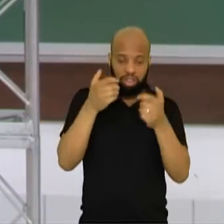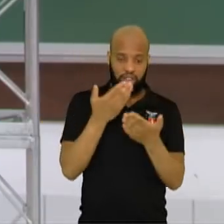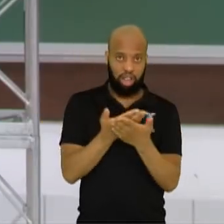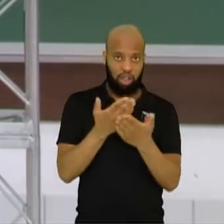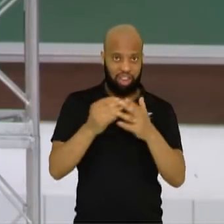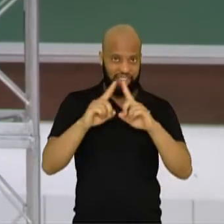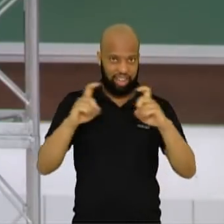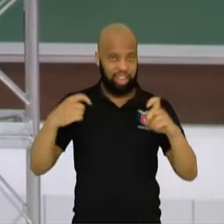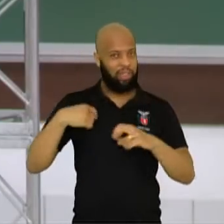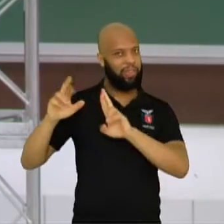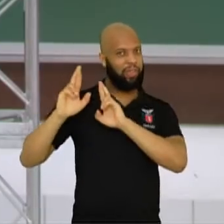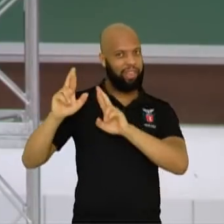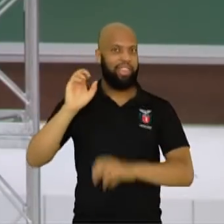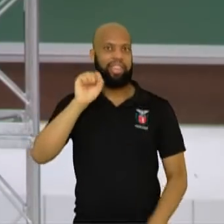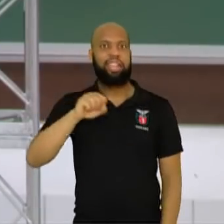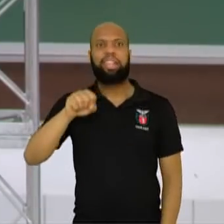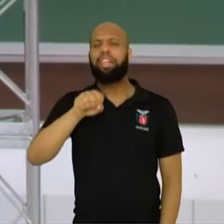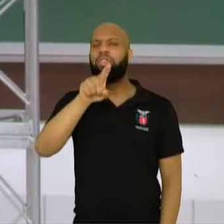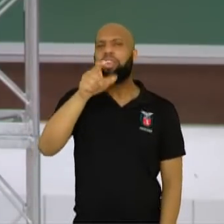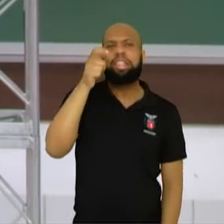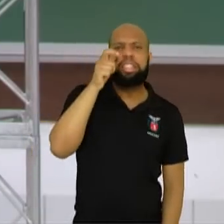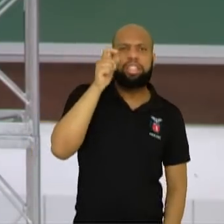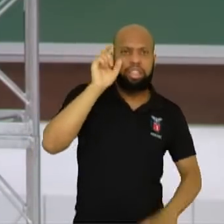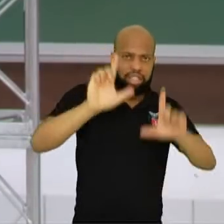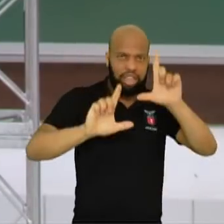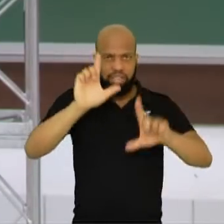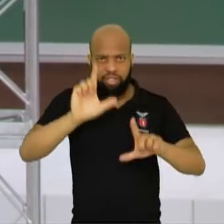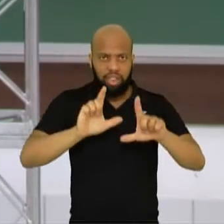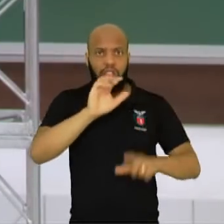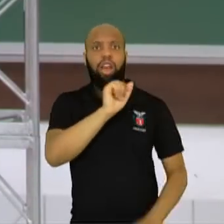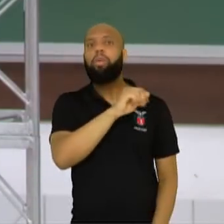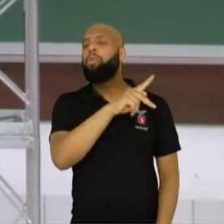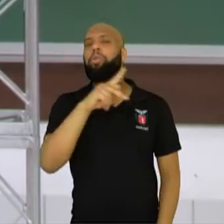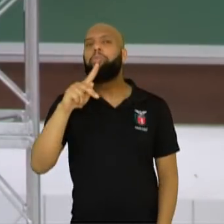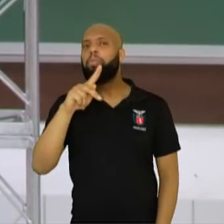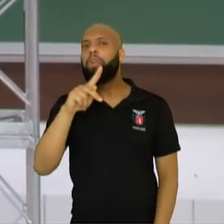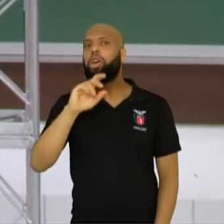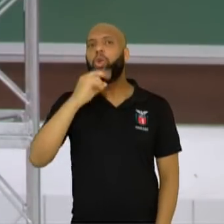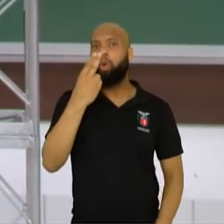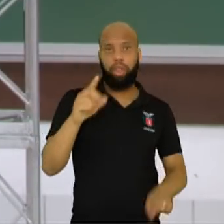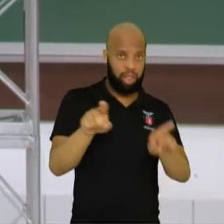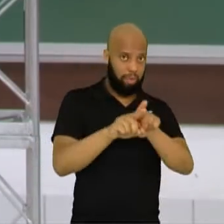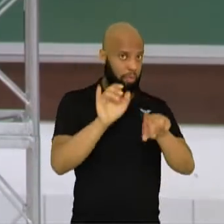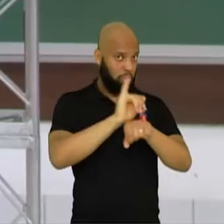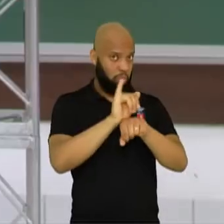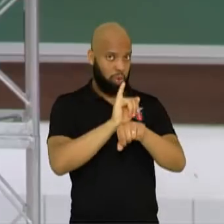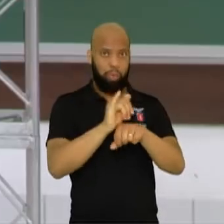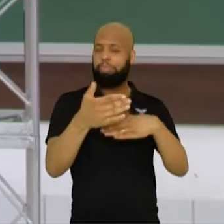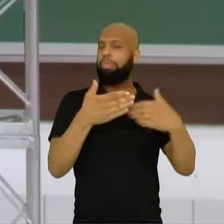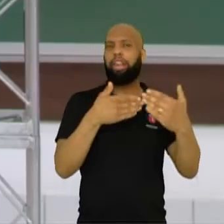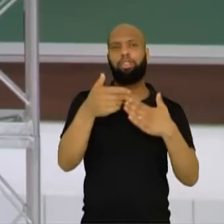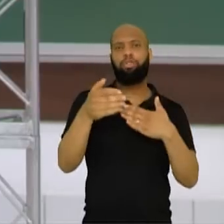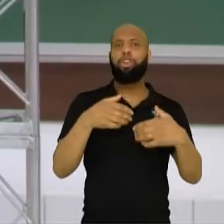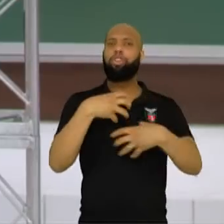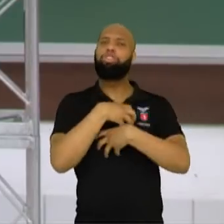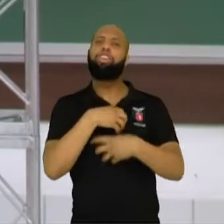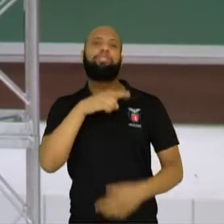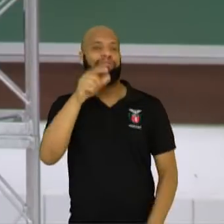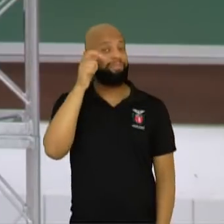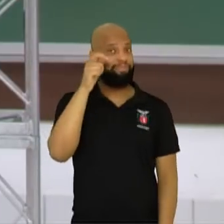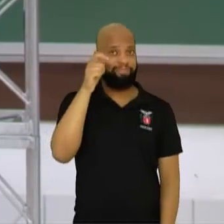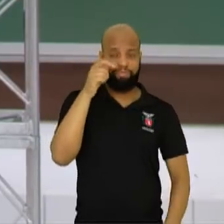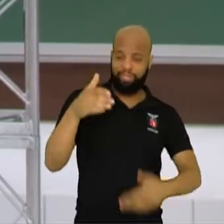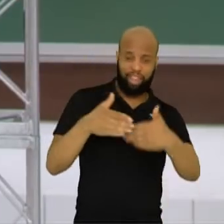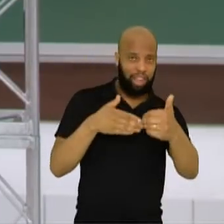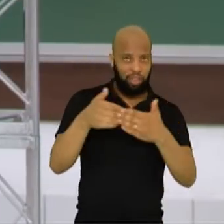sim. Você está assistindo pela televisão, pelo aplicativo Aula Paraná ou pelo YouTube? Não importa de que maneira que você